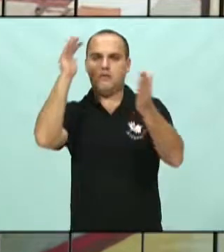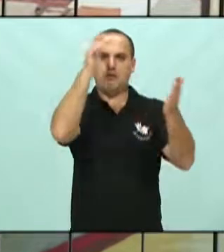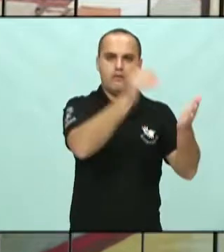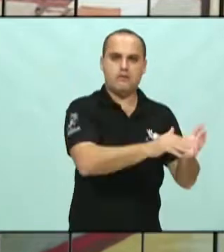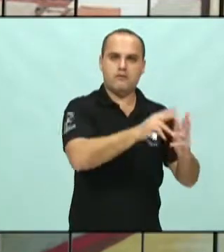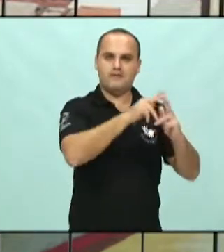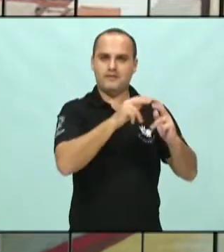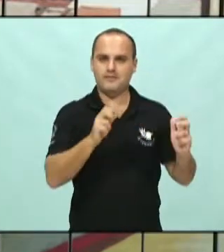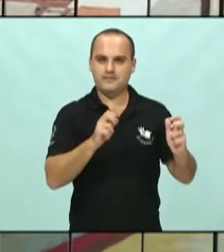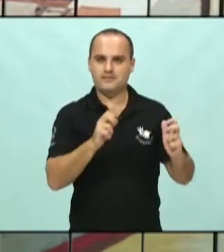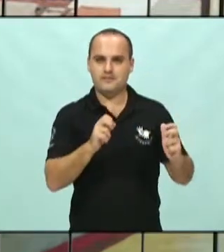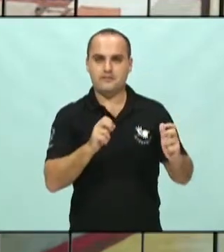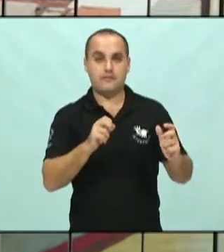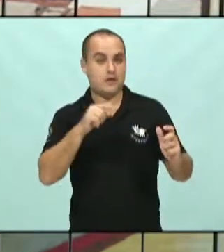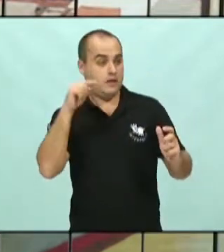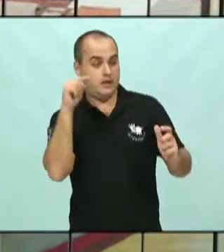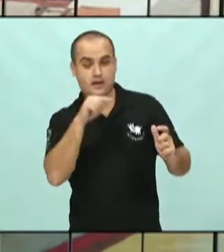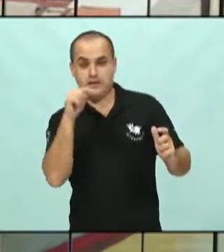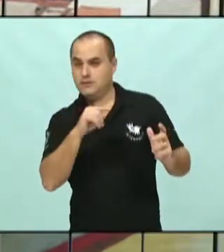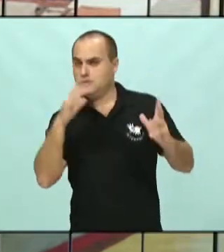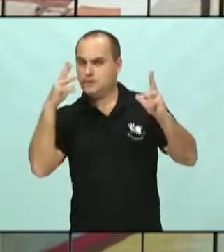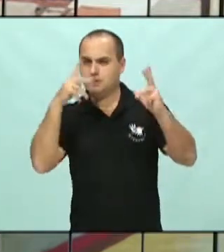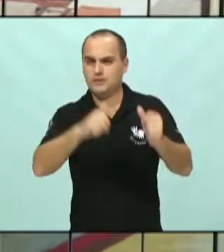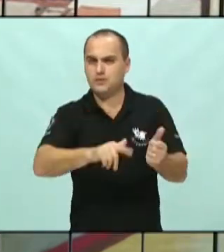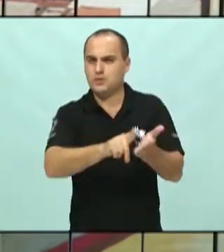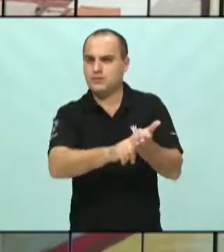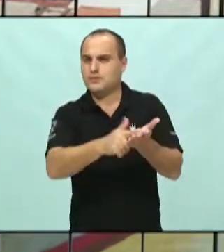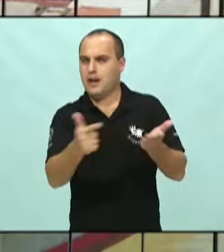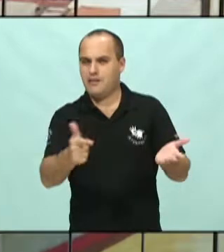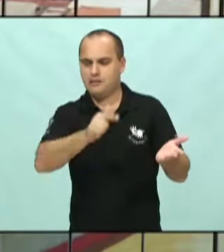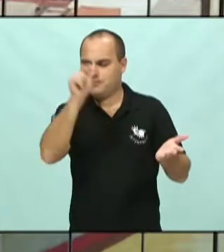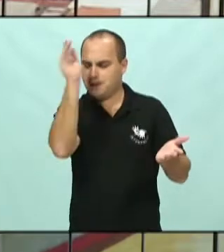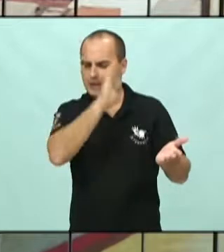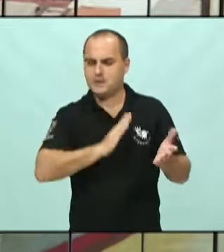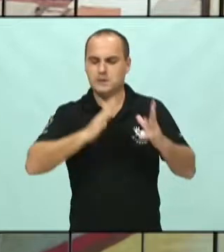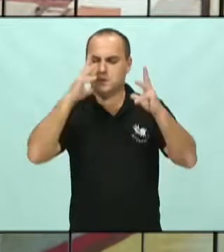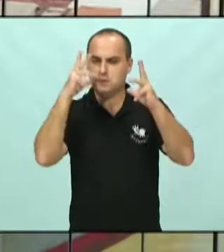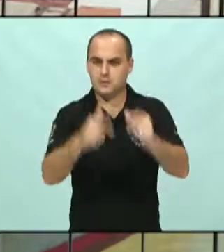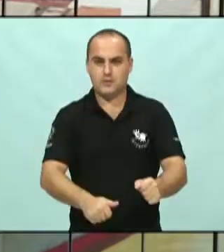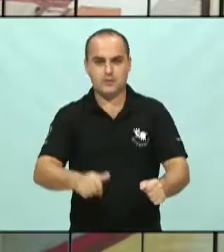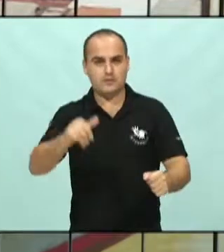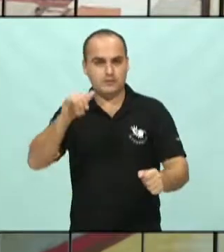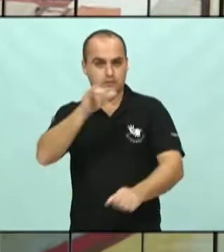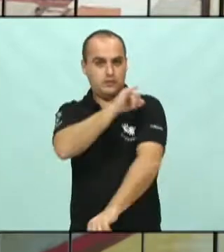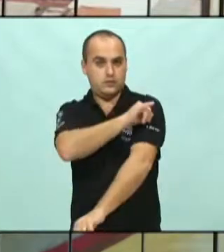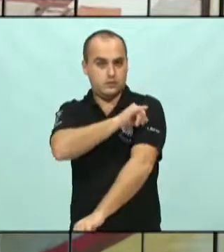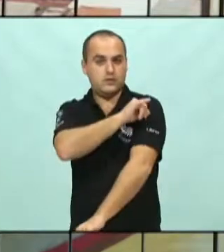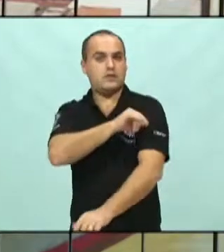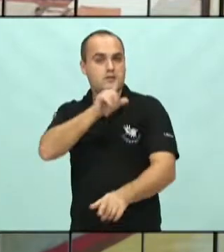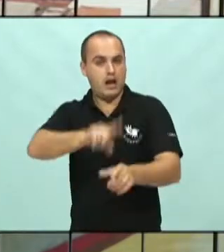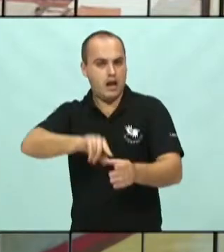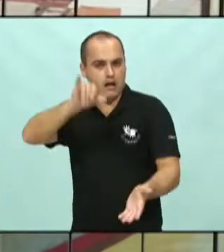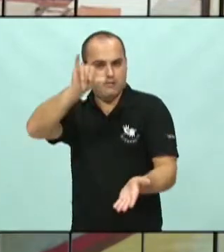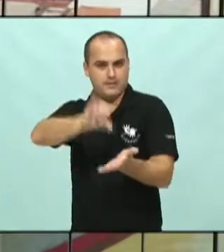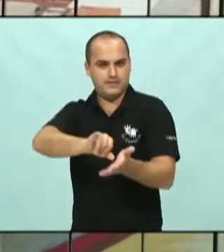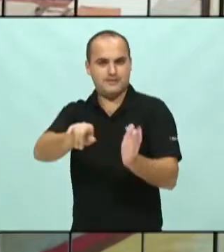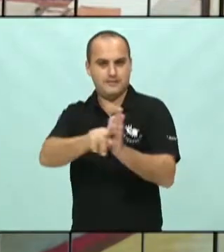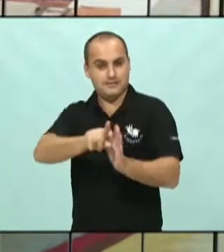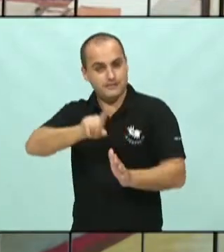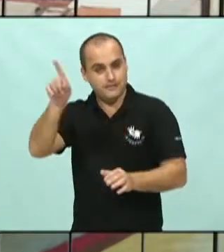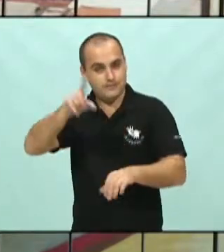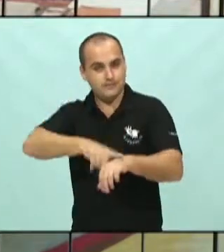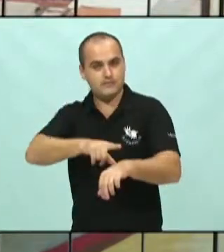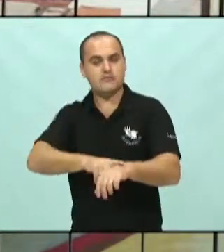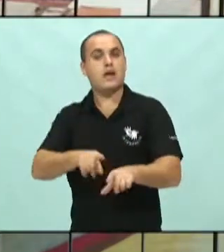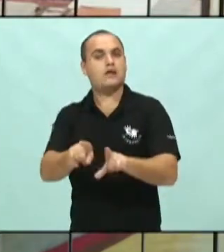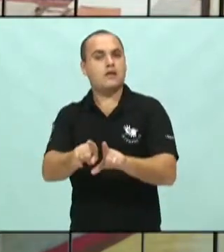Esse feito foi repercutido em jornais do Brasil inteiro, inclusive do Rio de Janeiro, que era a capital da República, e teve até o reconhecimento